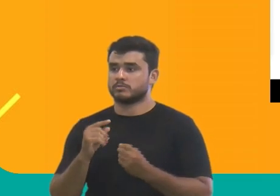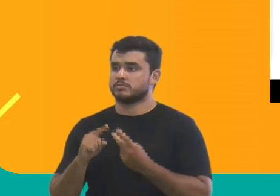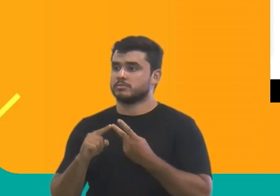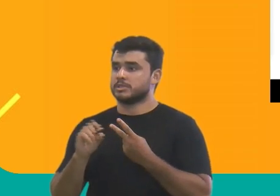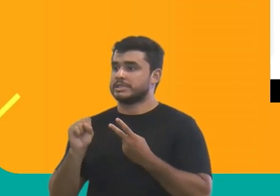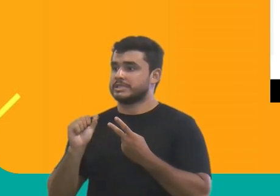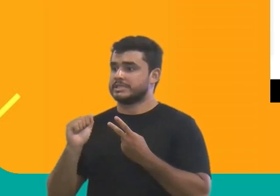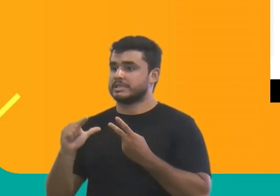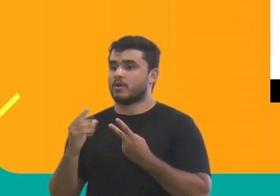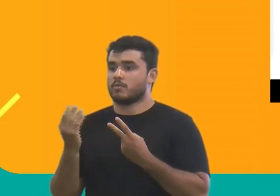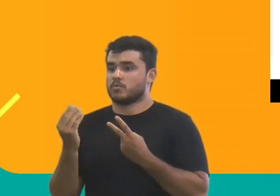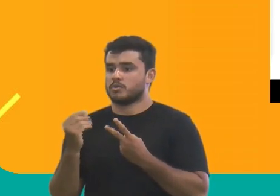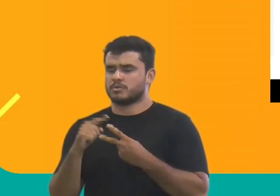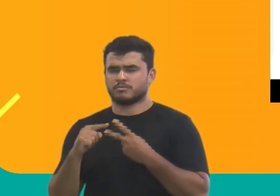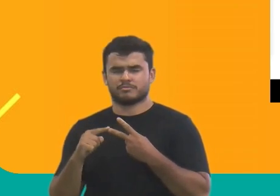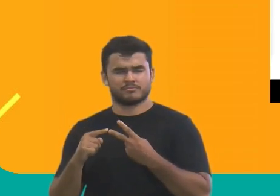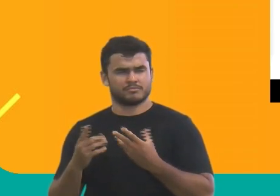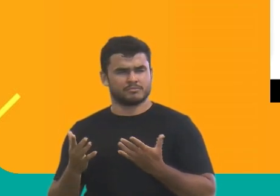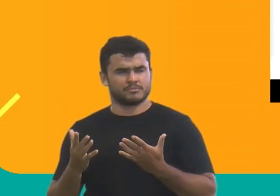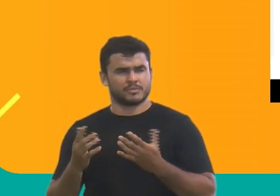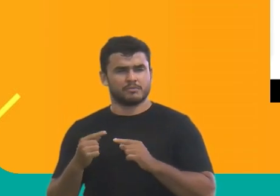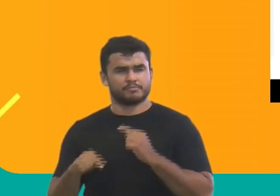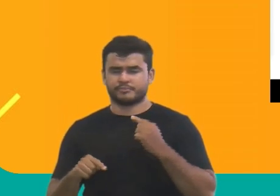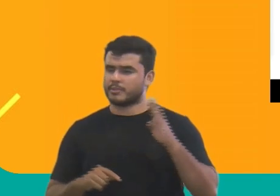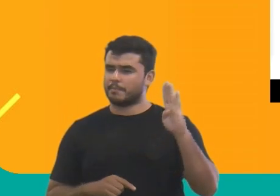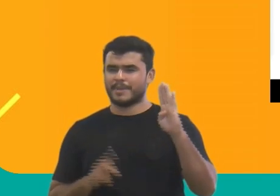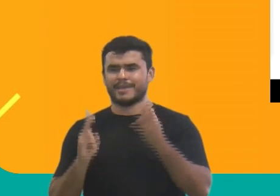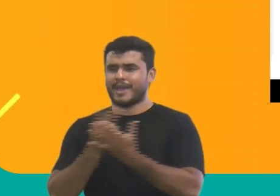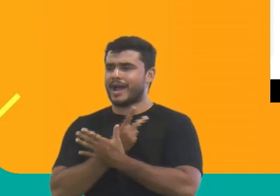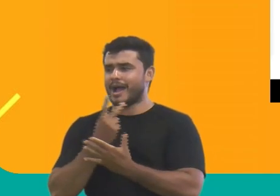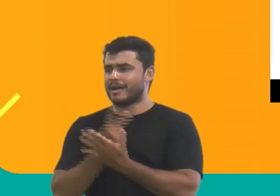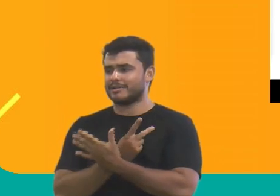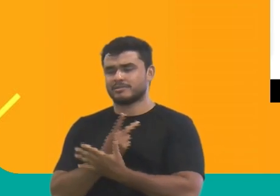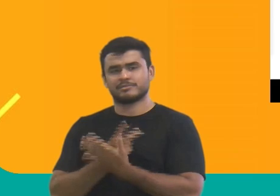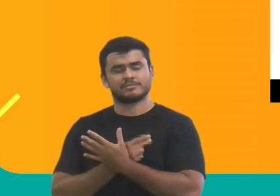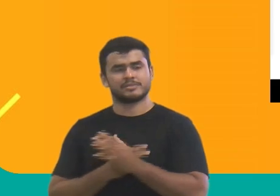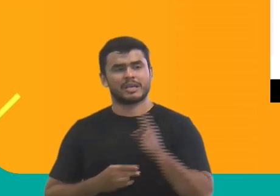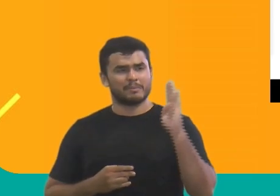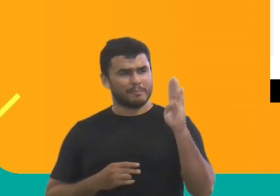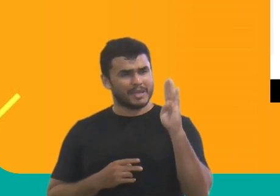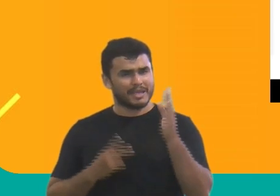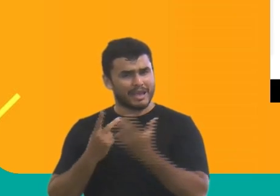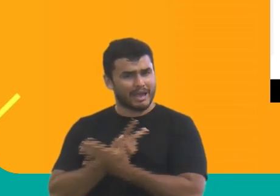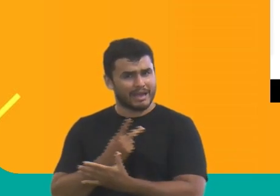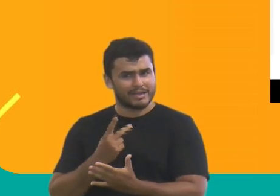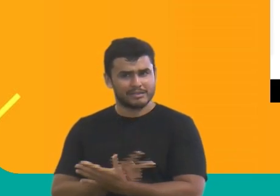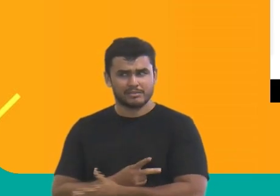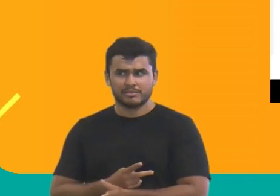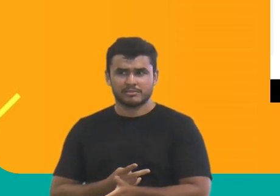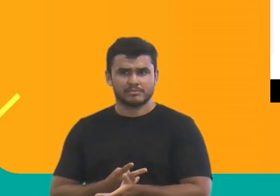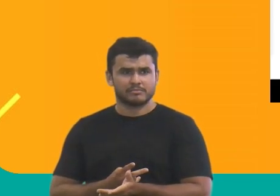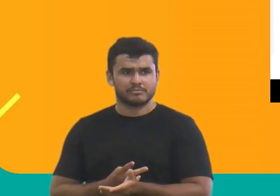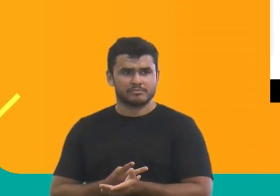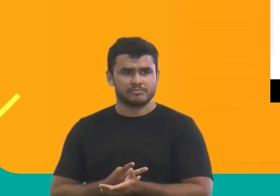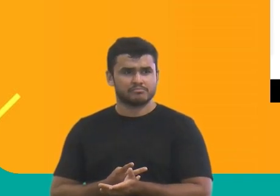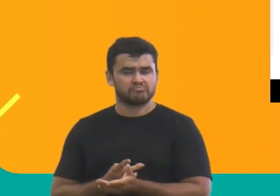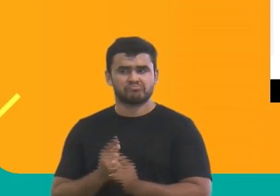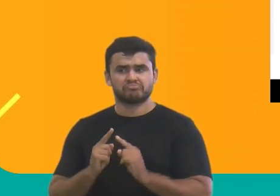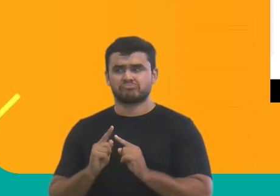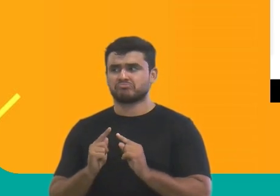Também não tem congruência na frase, na letra D. Tá? Se eu vou inchar e explodir, é porque eu estou enchendo